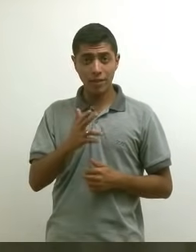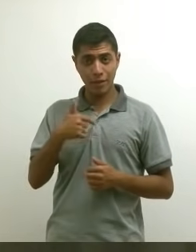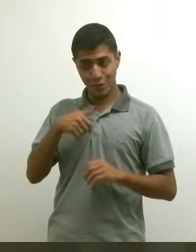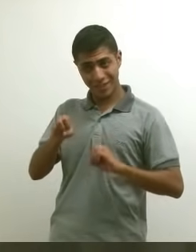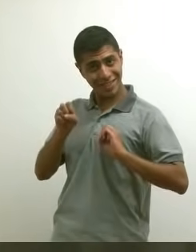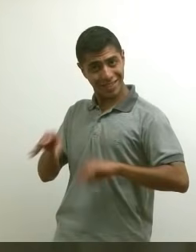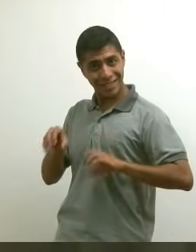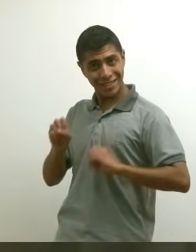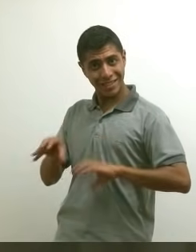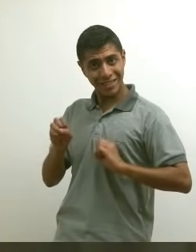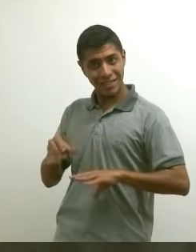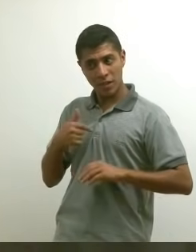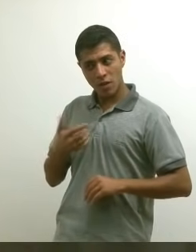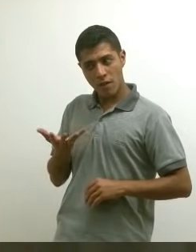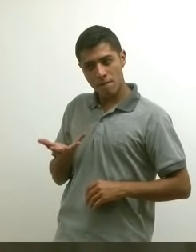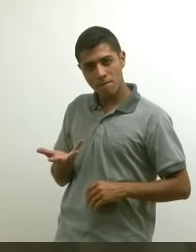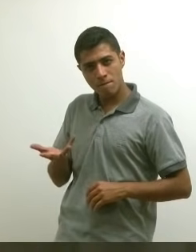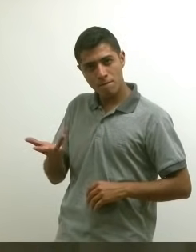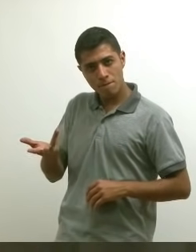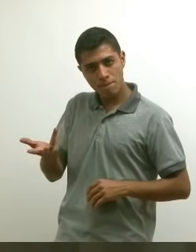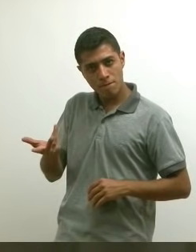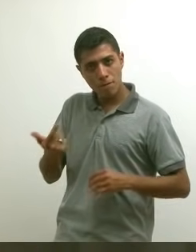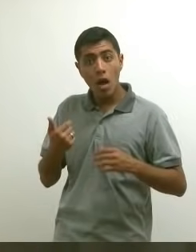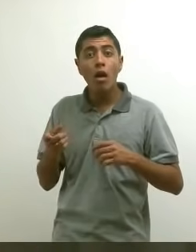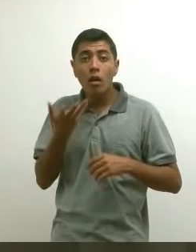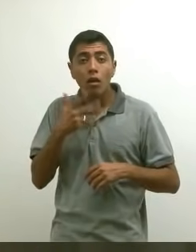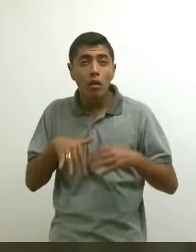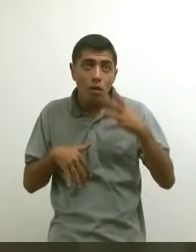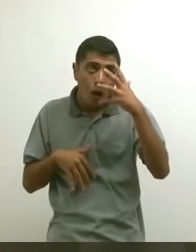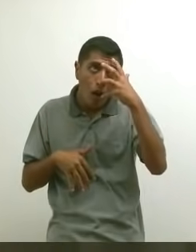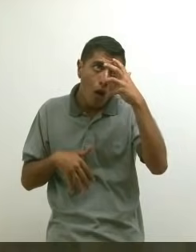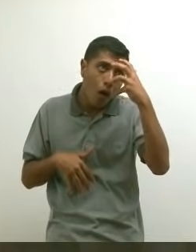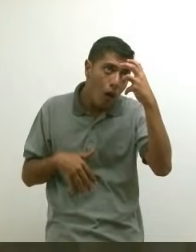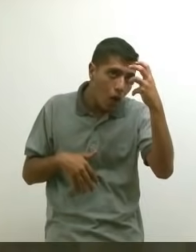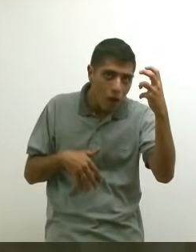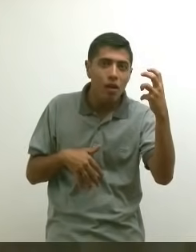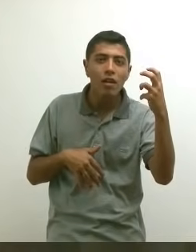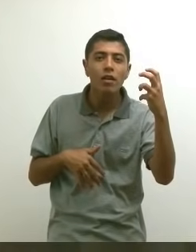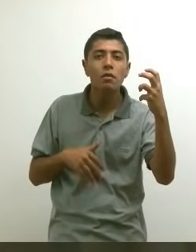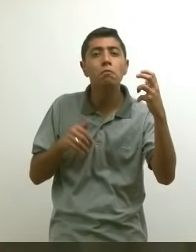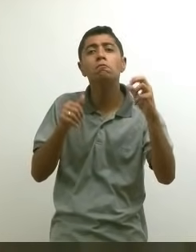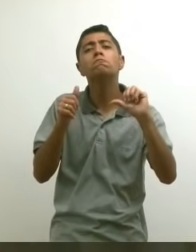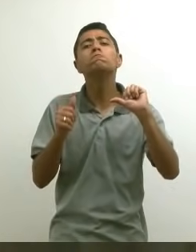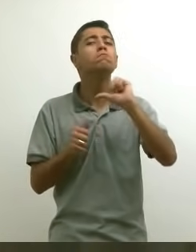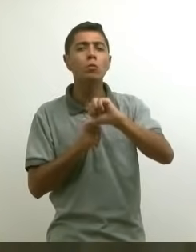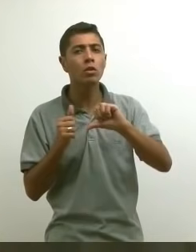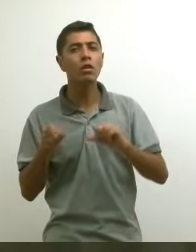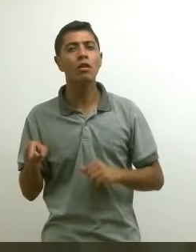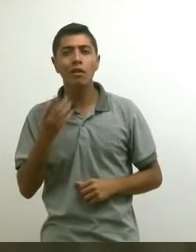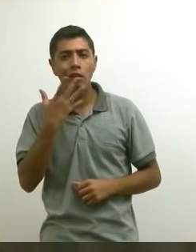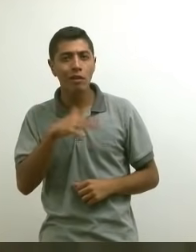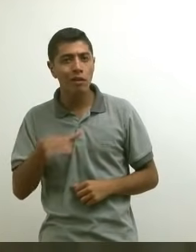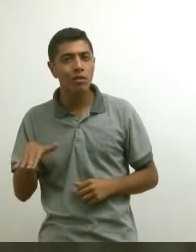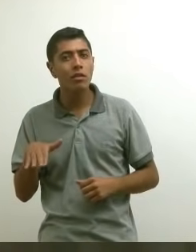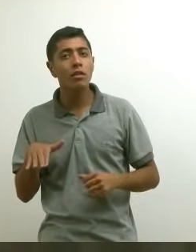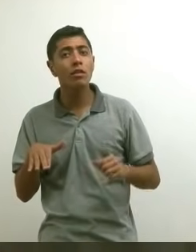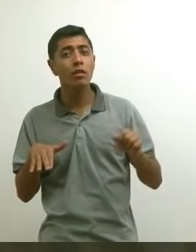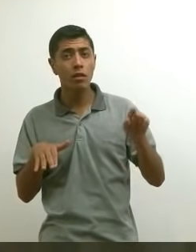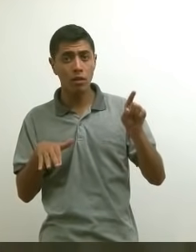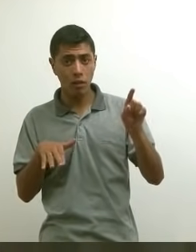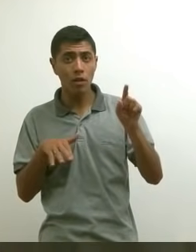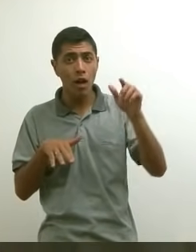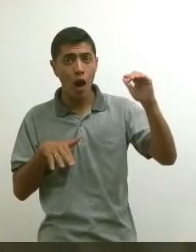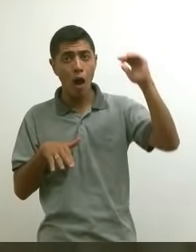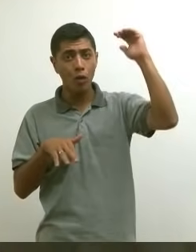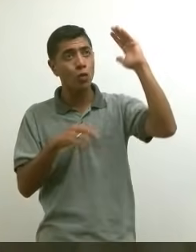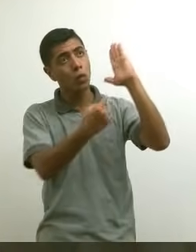mundo primitivo do teu ser que é o mundo que a gente se afastou o adulto se afastou o adulto para